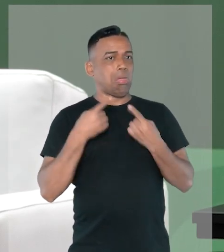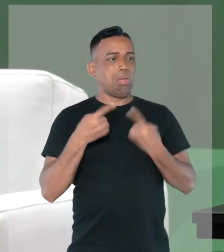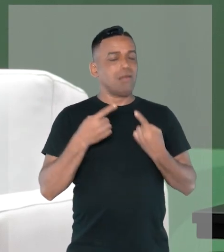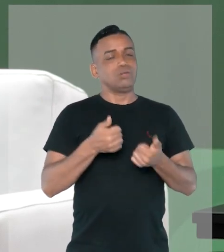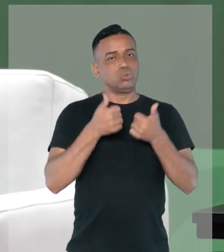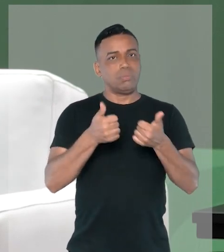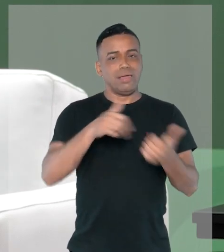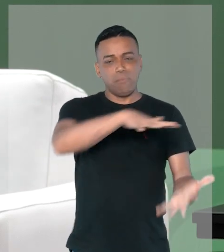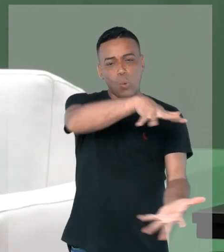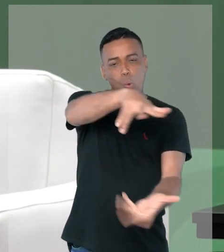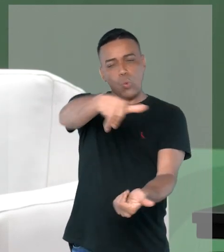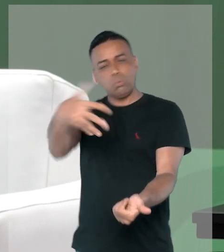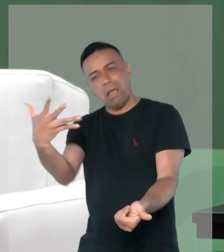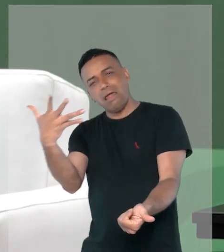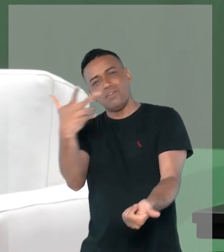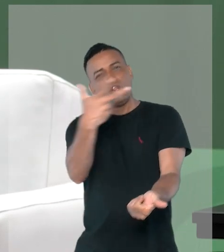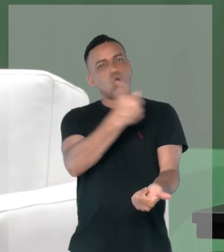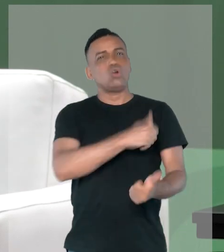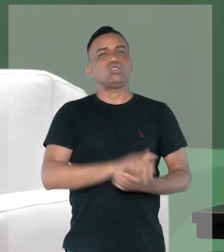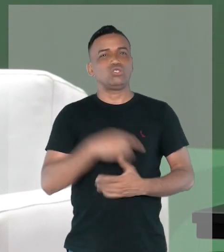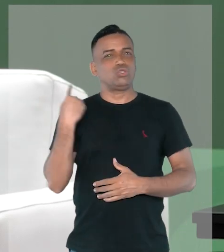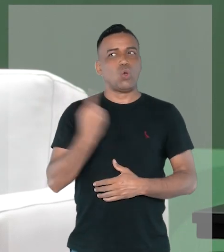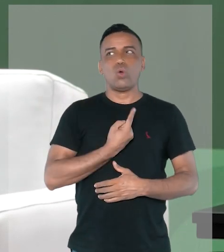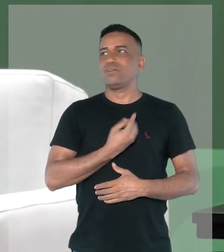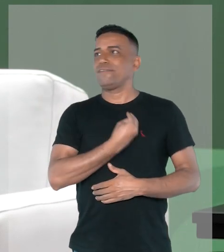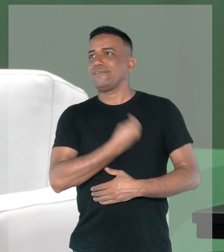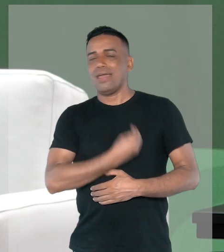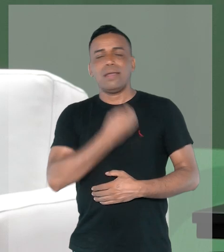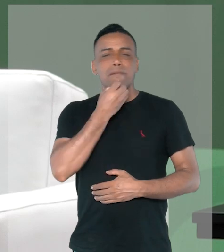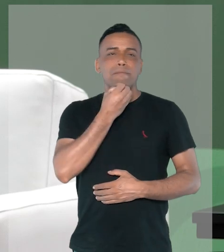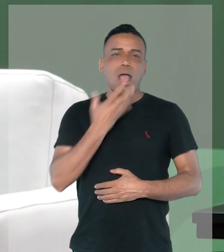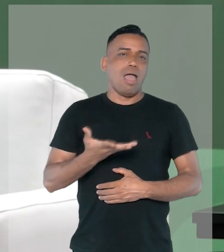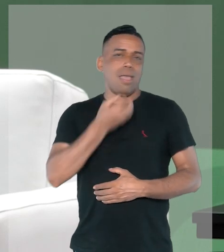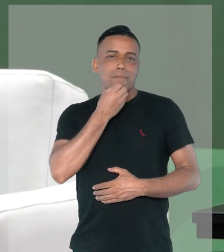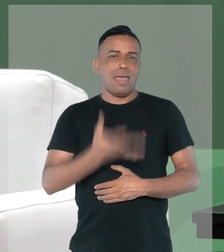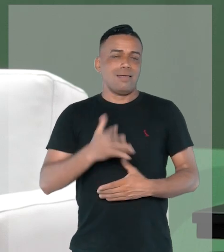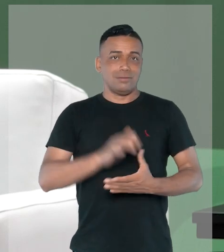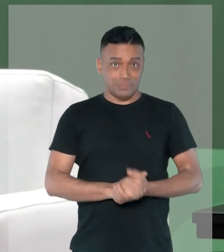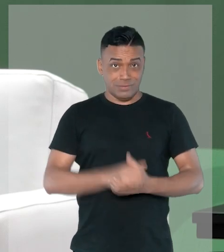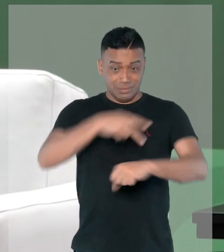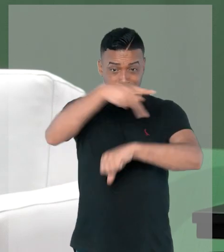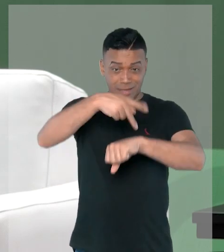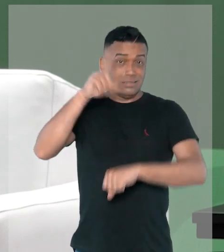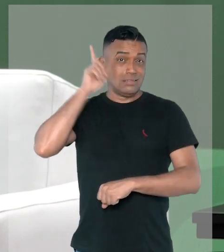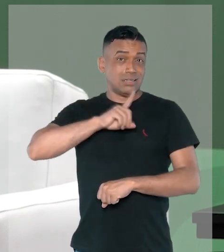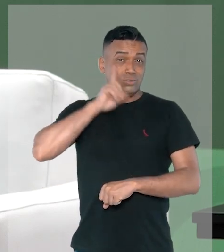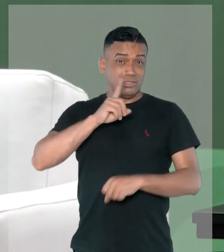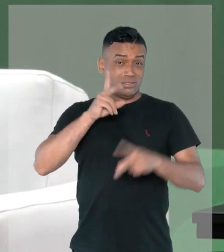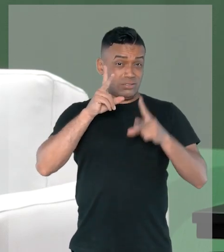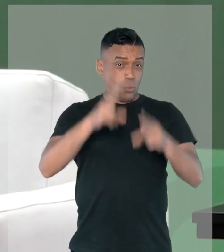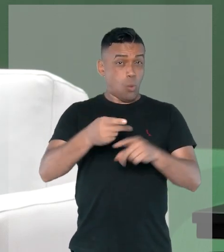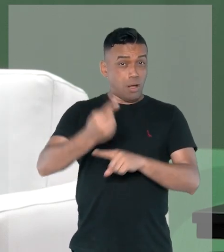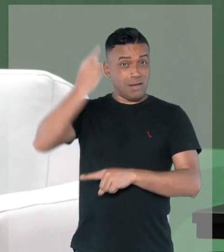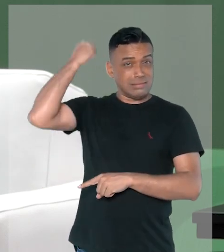bem, o mundo está maravilhoso, todos estamos vivendo em fartura e bem-aventurança. Os Estados Unidos vai ser o que ele era antes.